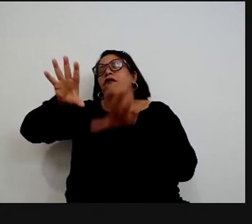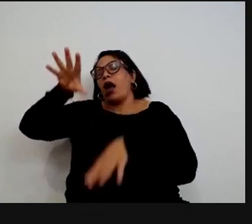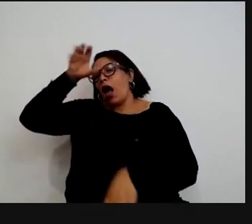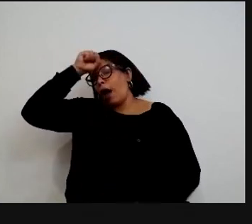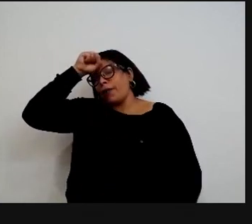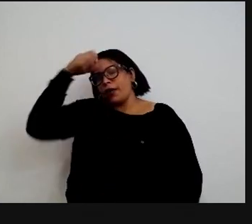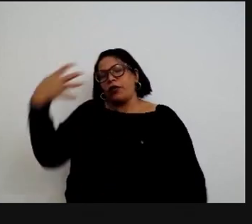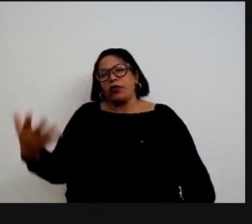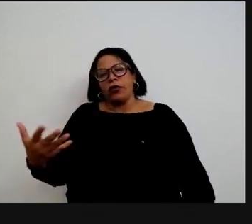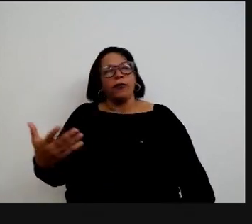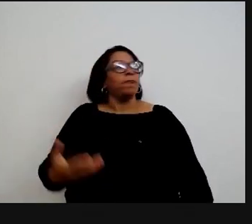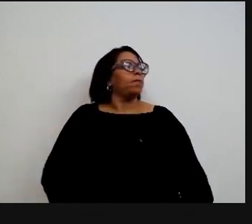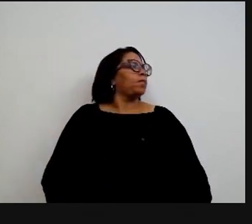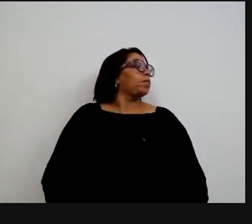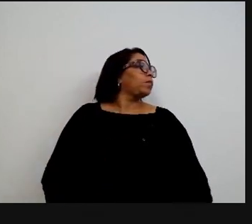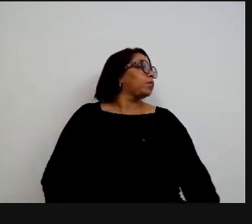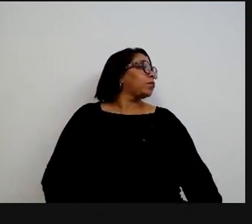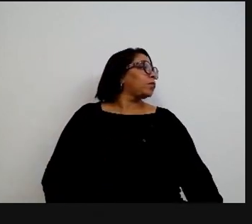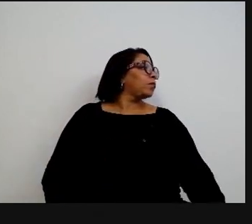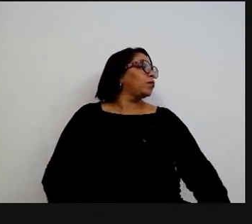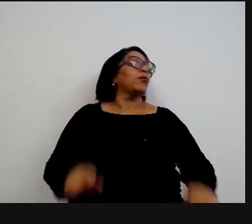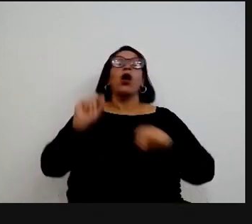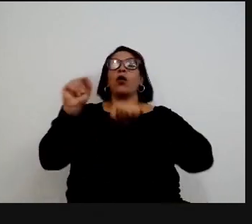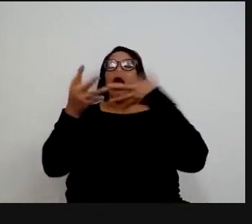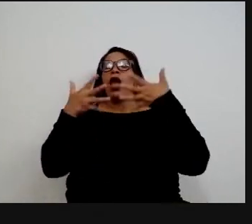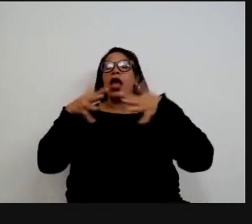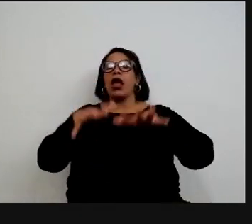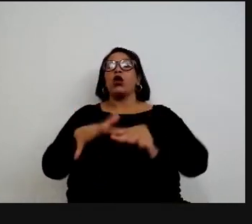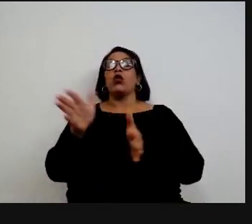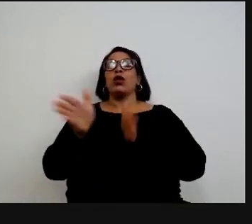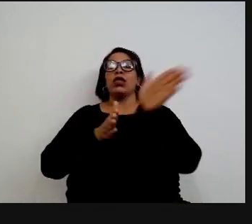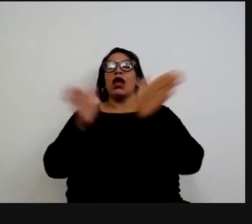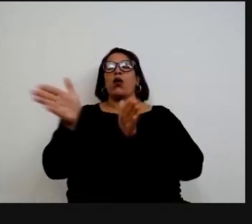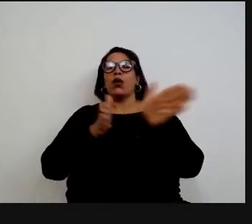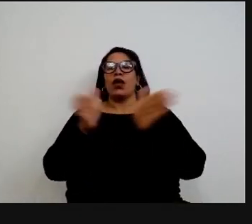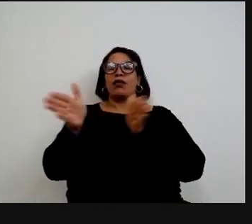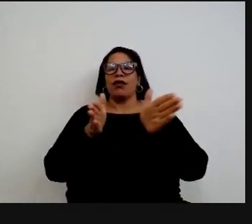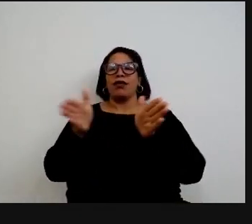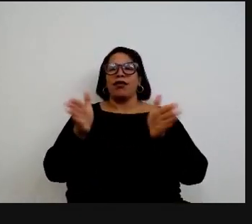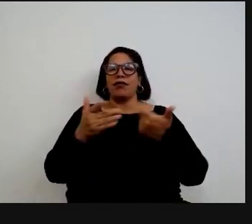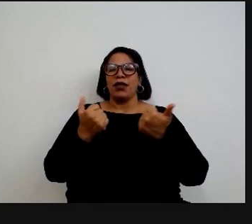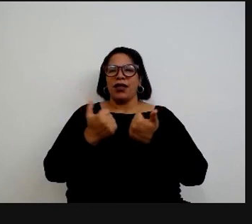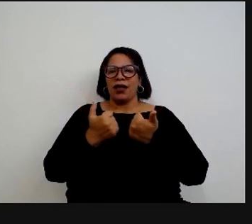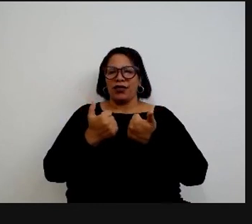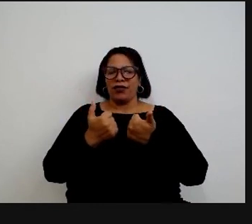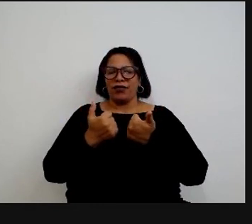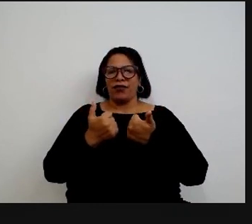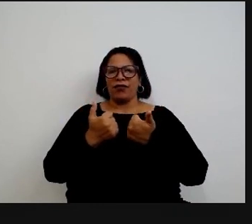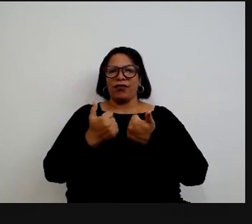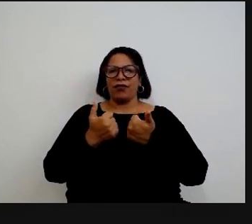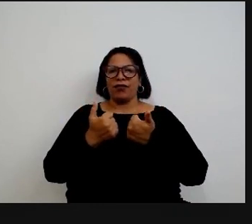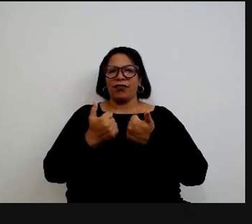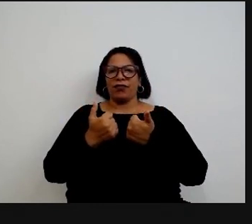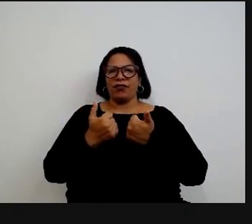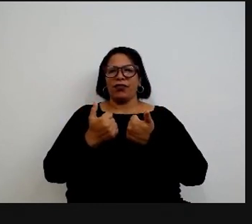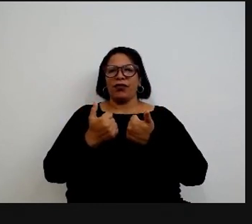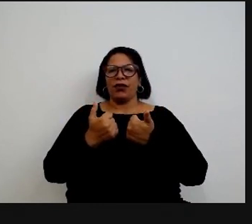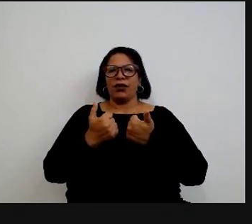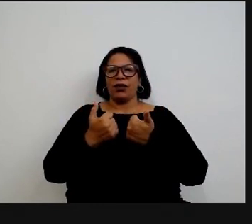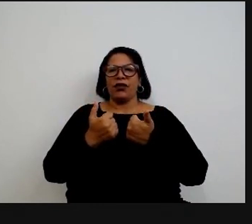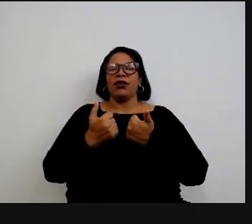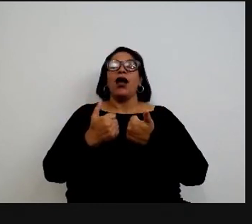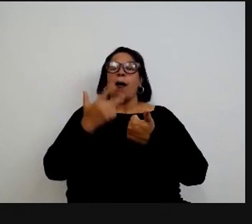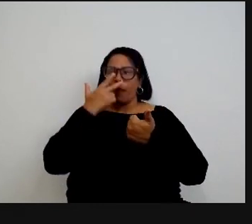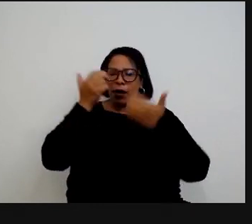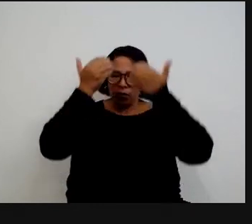num ponto que, infelizmente, não vai dar tempo para a gente falar, que é a inclusão e a acessibilidade, né, de uma forma mais lato, né? A